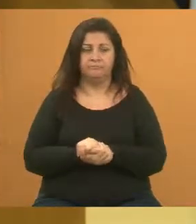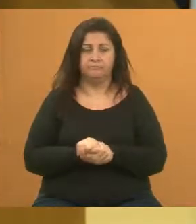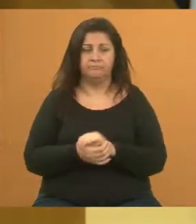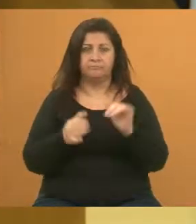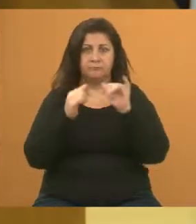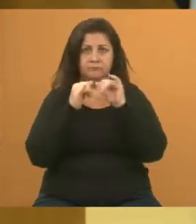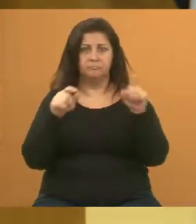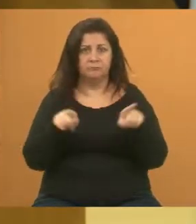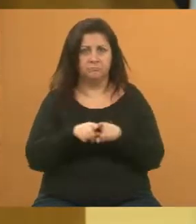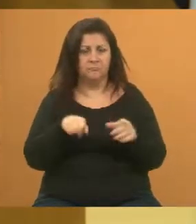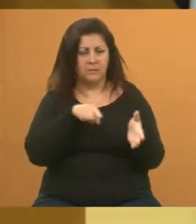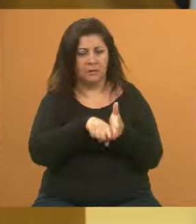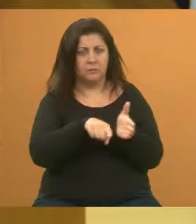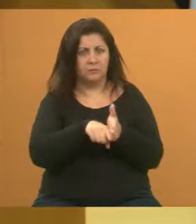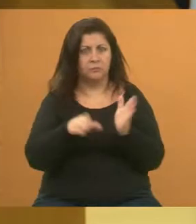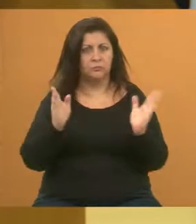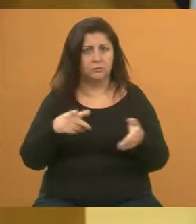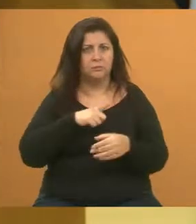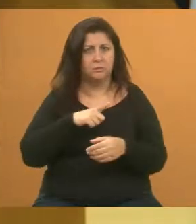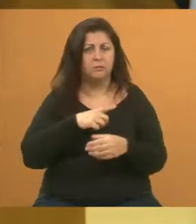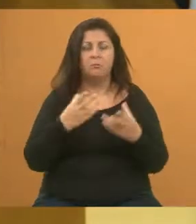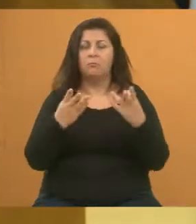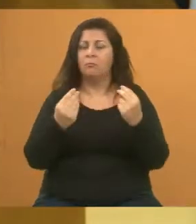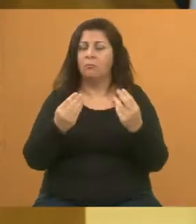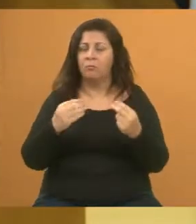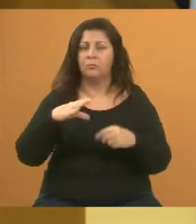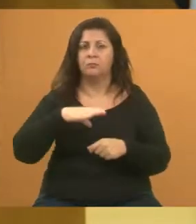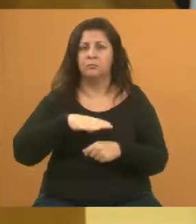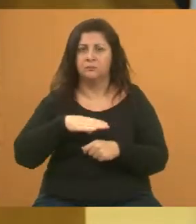que ela pesquisou e já existe em várias cidades,